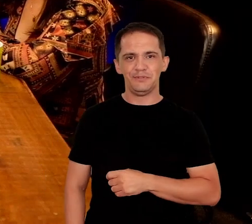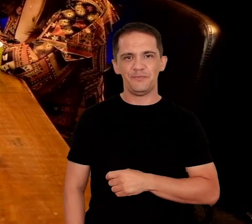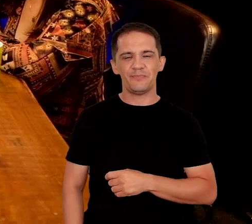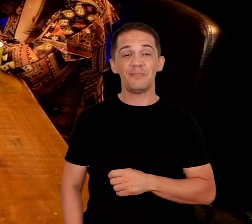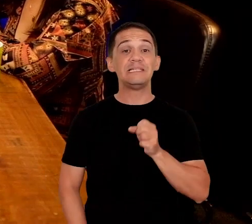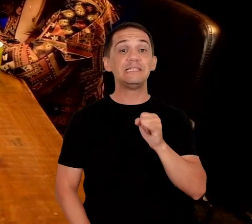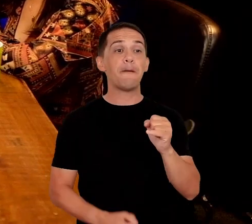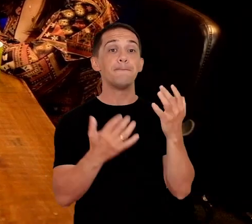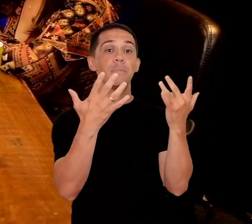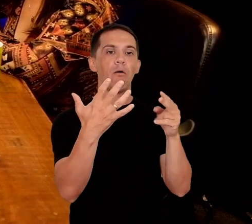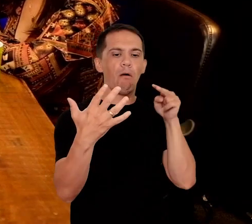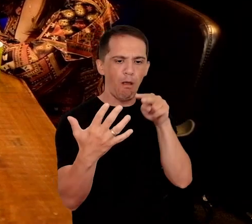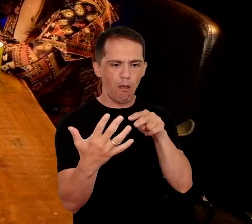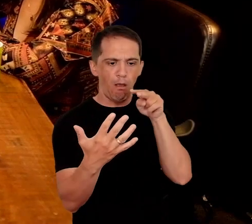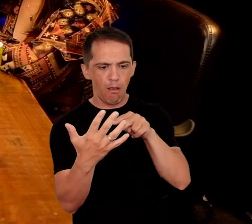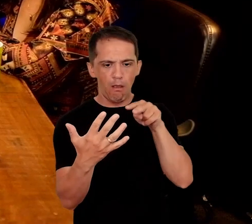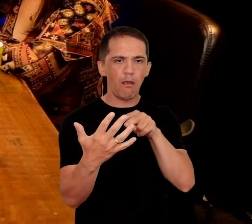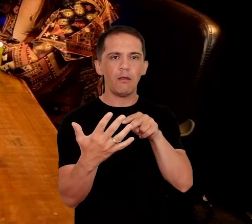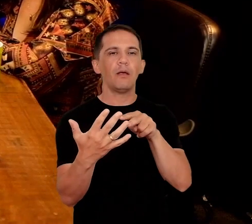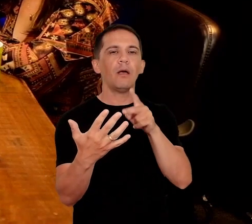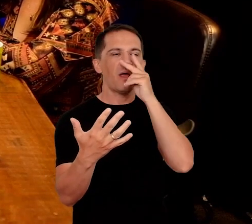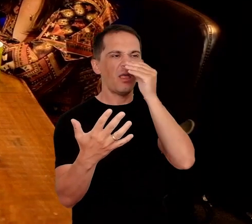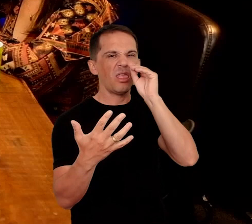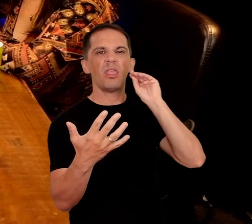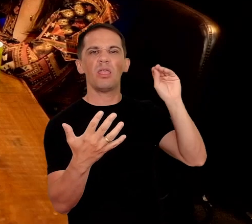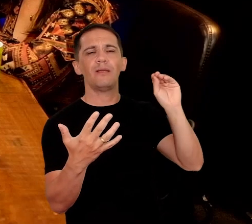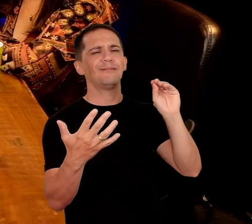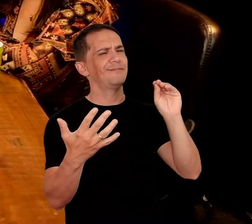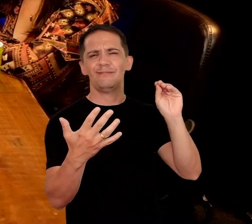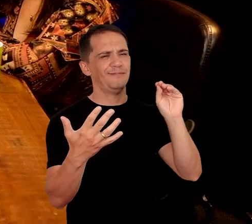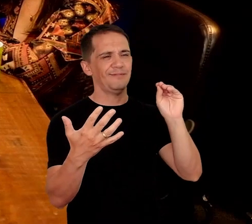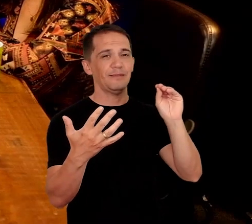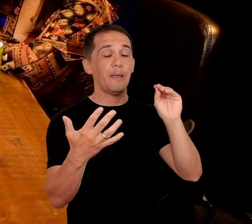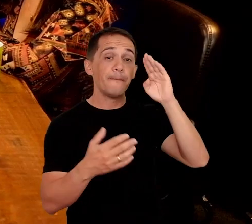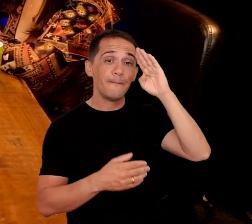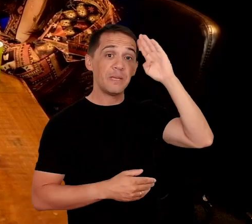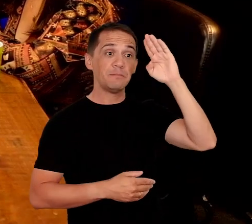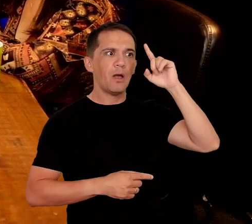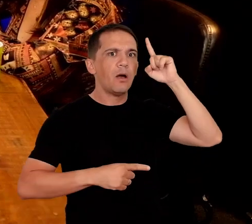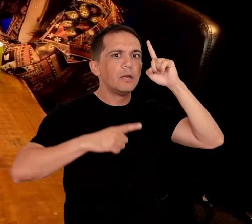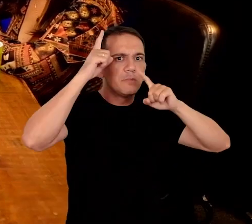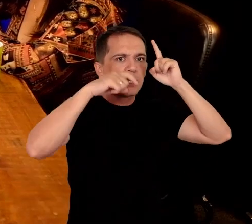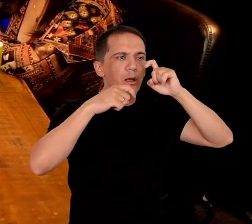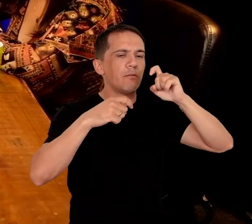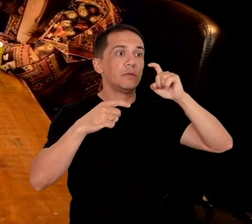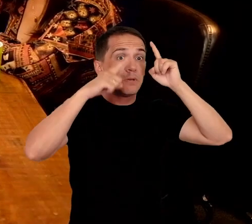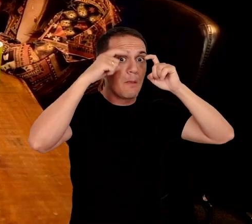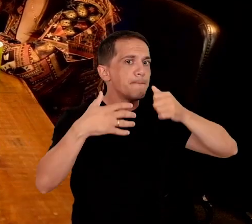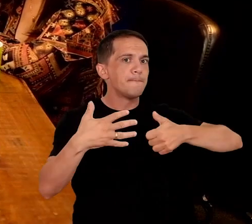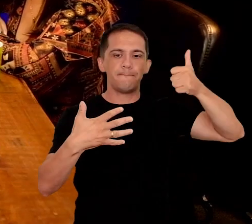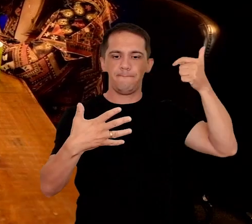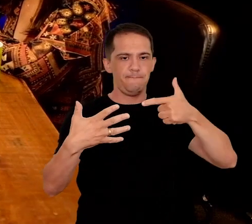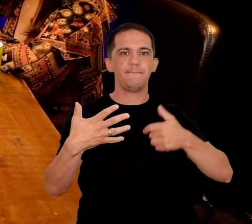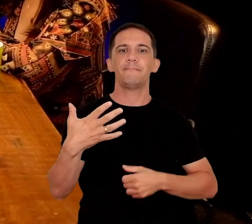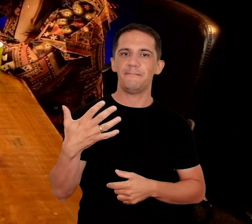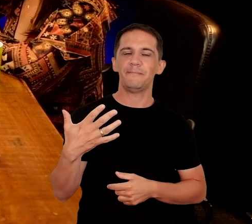atenção no que ele tá falando, né? Parece, né? E às vezes, assim, a expressão diz mais do que a mão. Eu percebo, né? Nos vídeos que a gente vê,